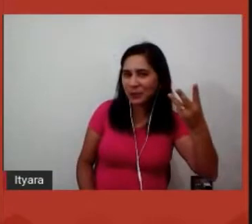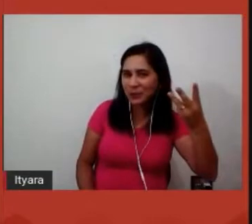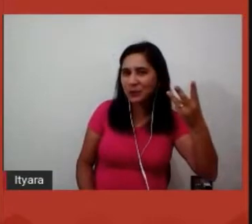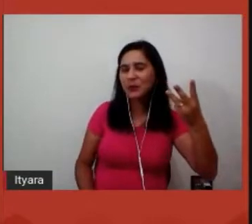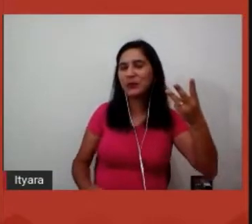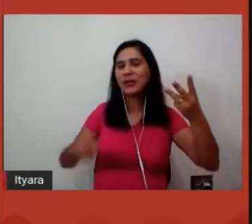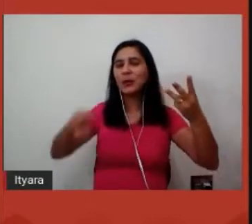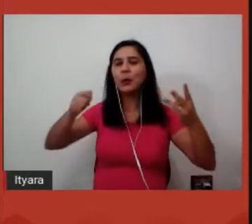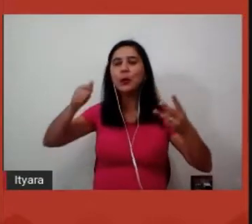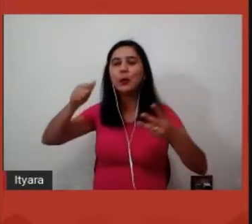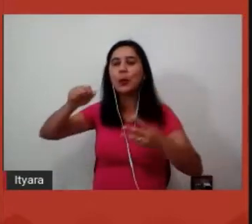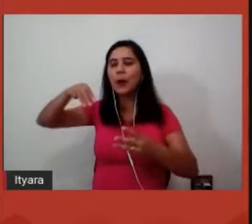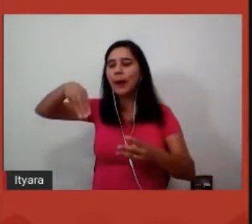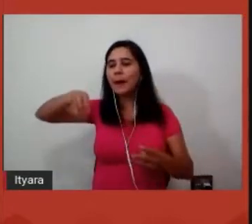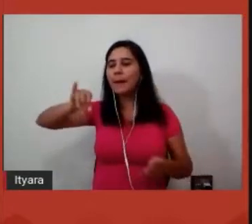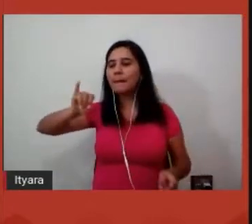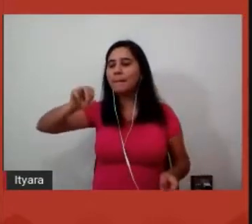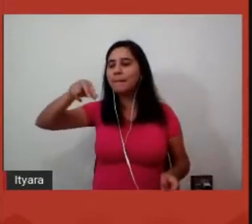né?